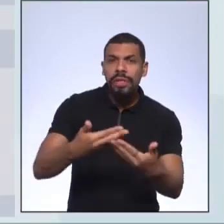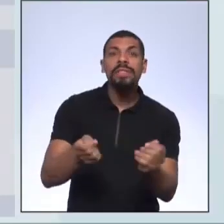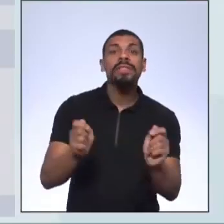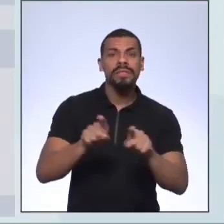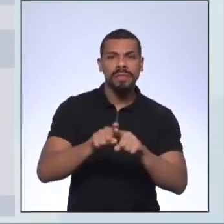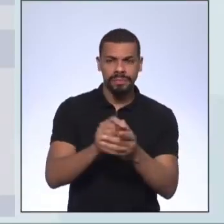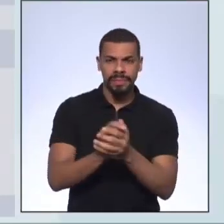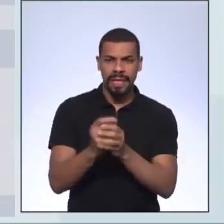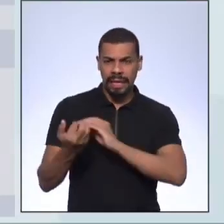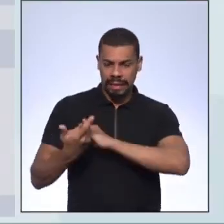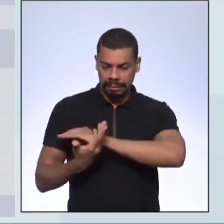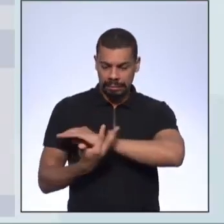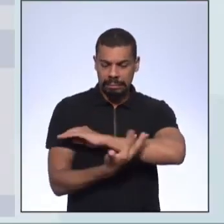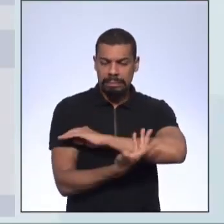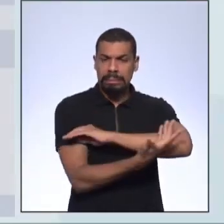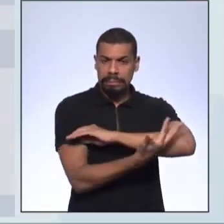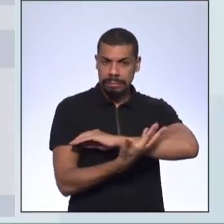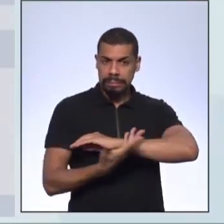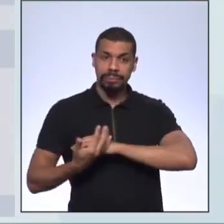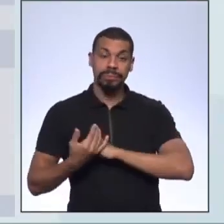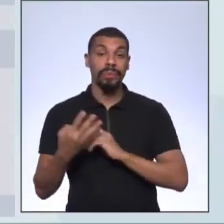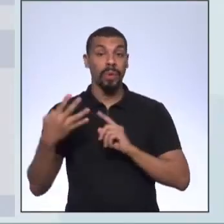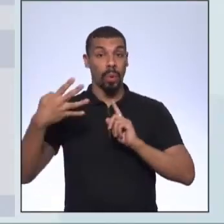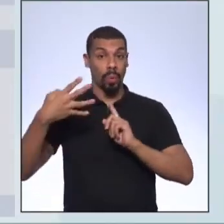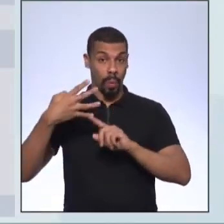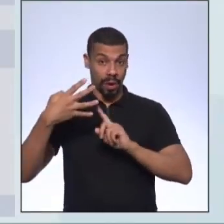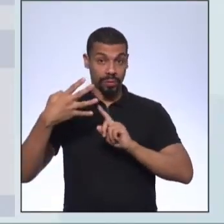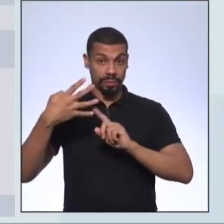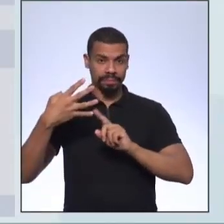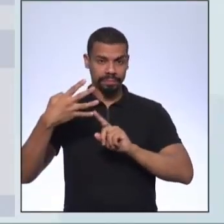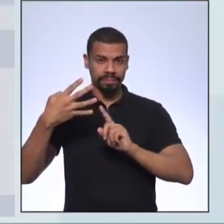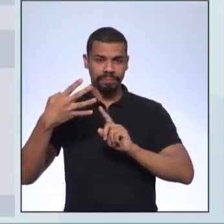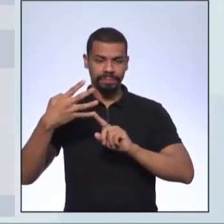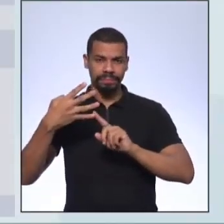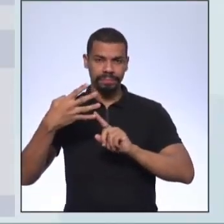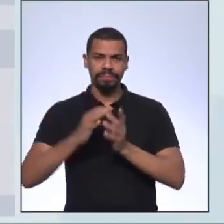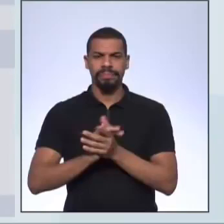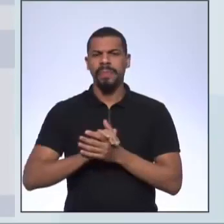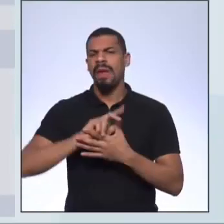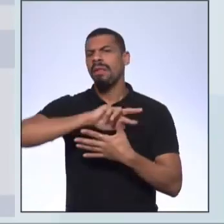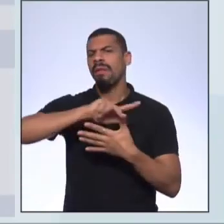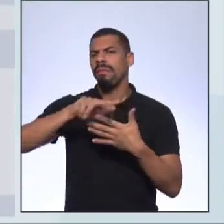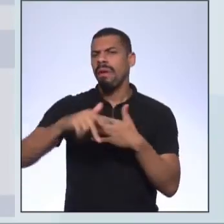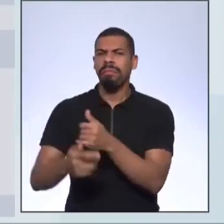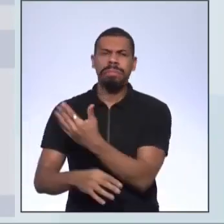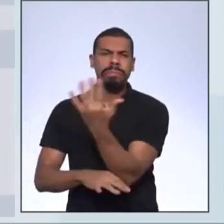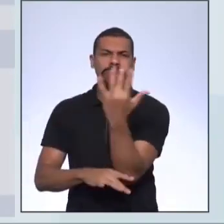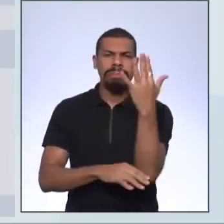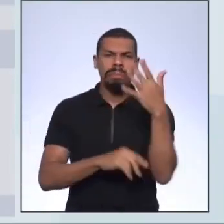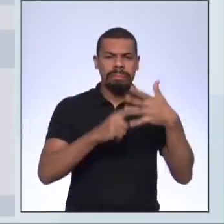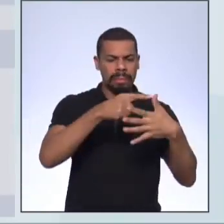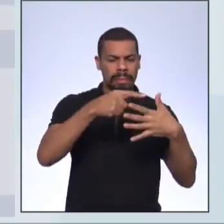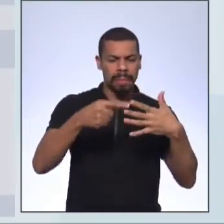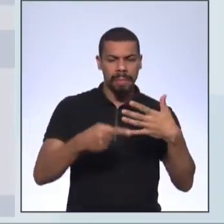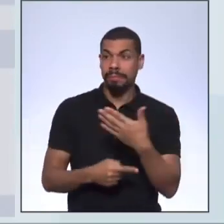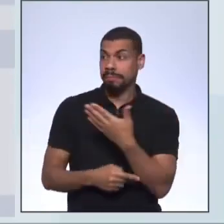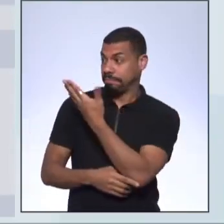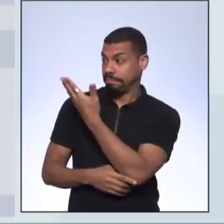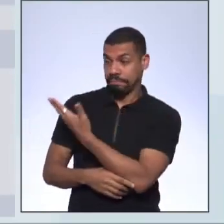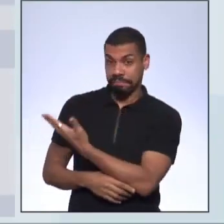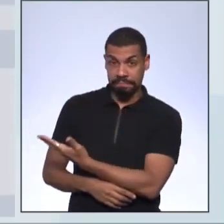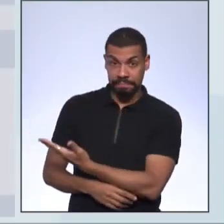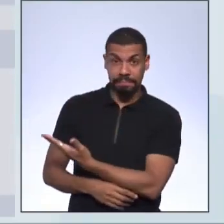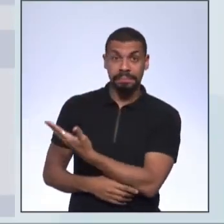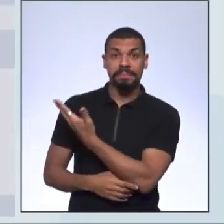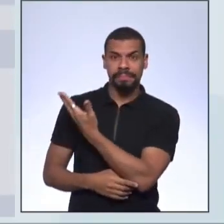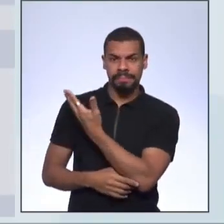As plantas, então a gente tem aí diversos grupos, né? Musgos, samambaias, pinheiros, macieiras. A gente vai ver depois na aula seguinte